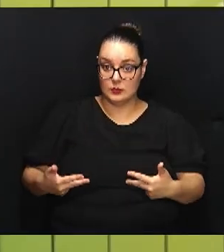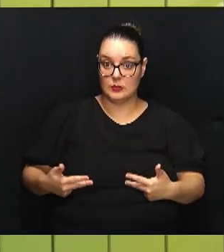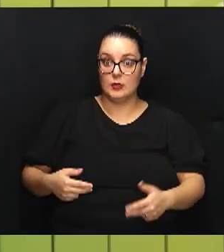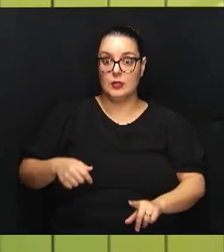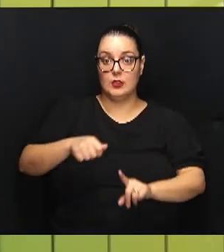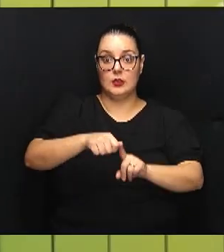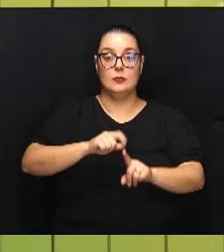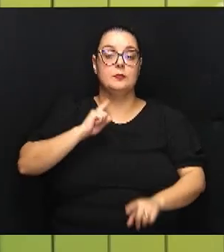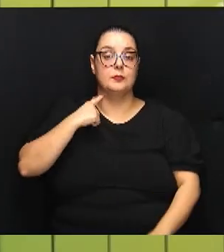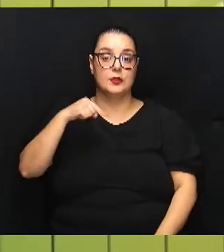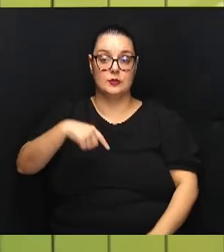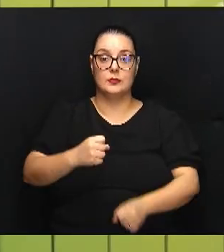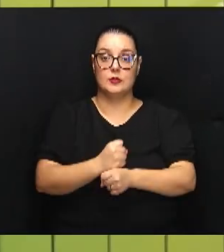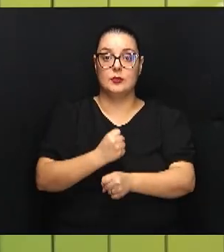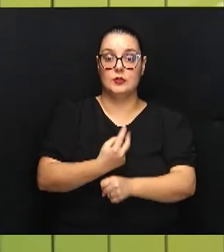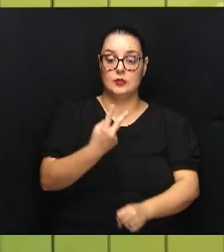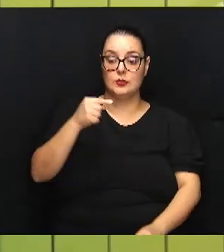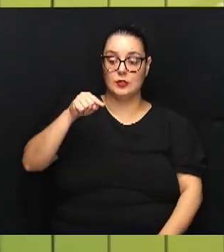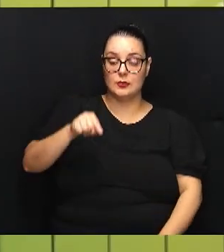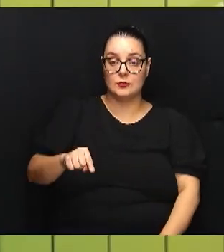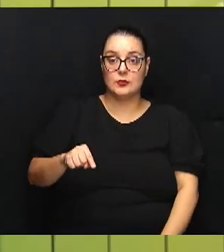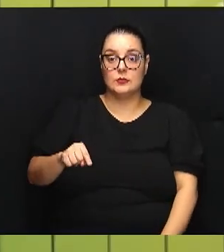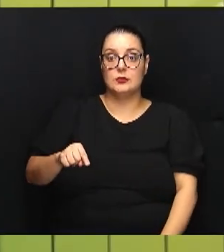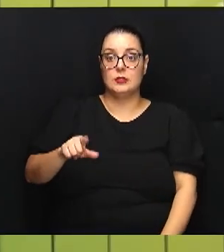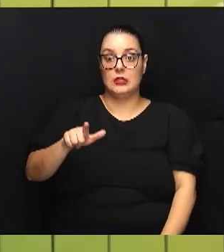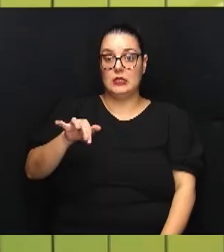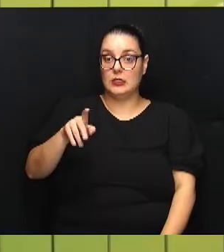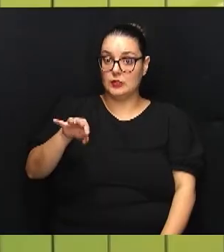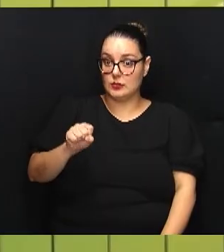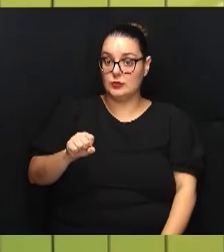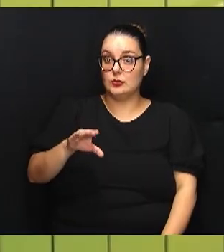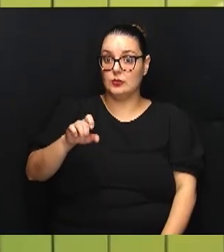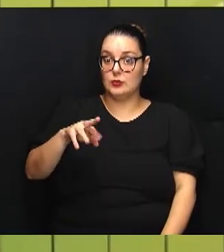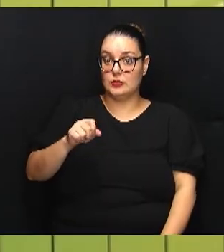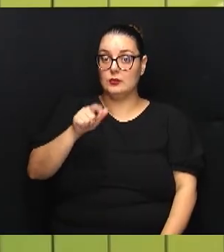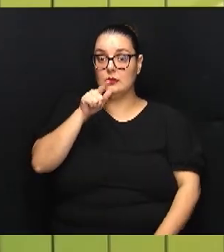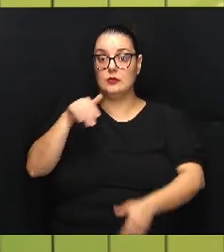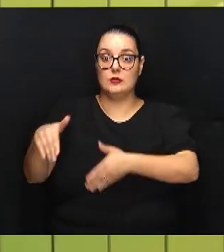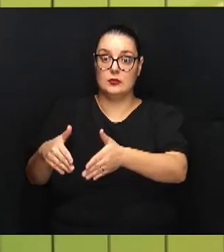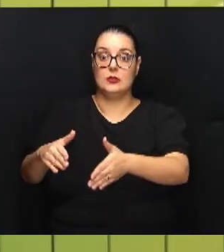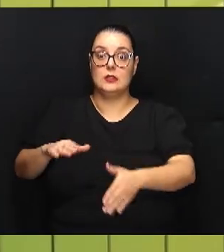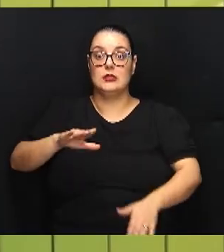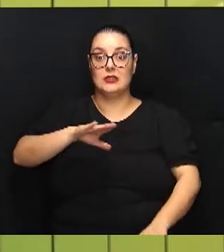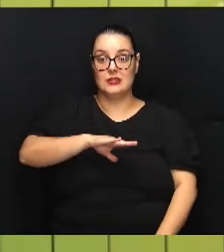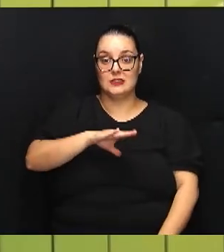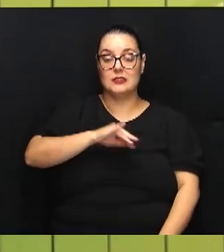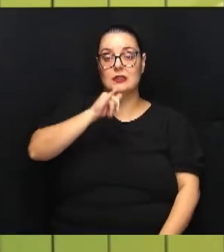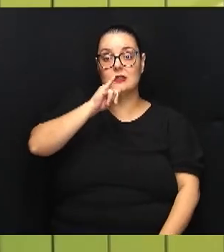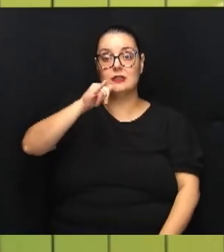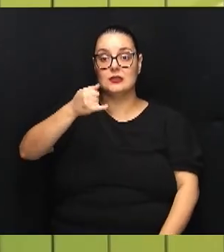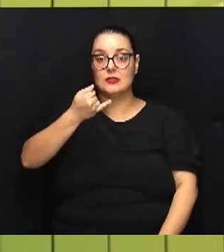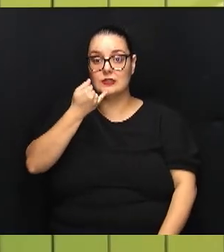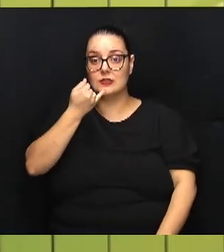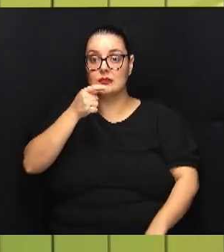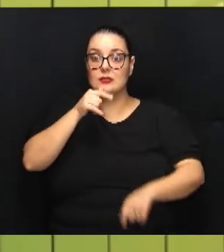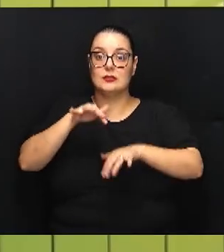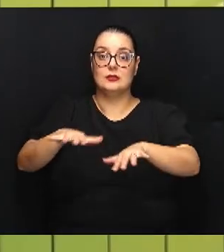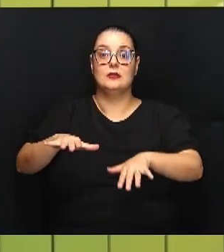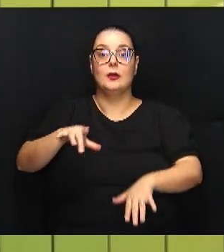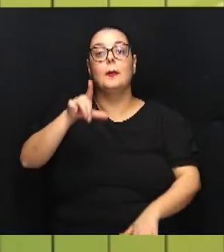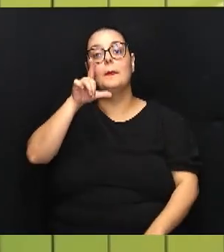de produtos químicos. Em maio deste ano, 2.000 litros de corantes foram derramados em um rio da cidade de